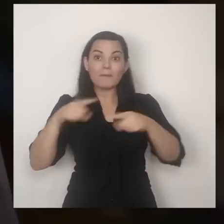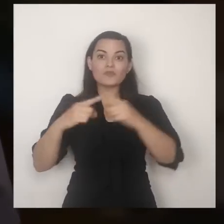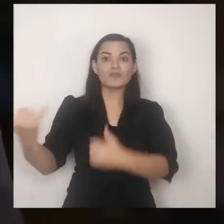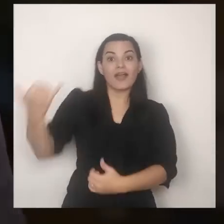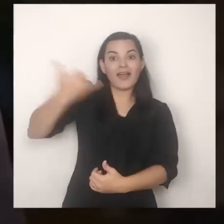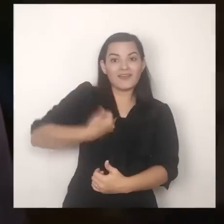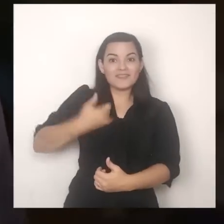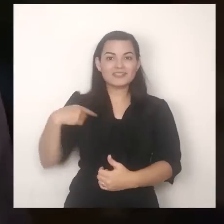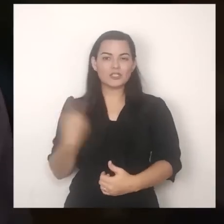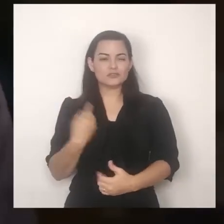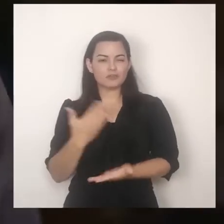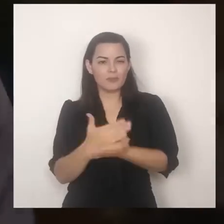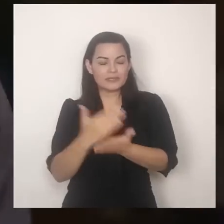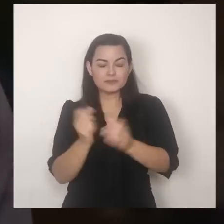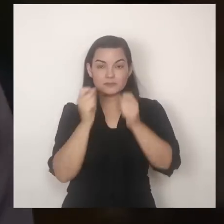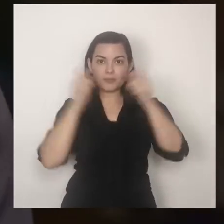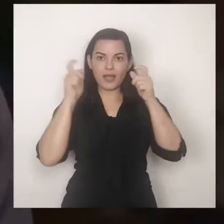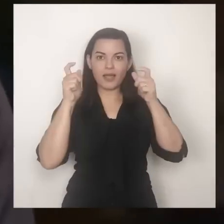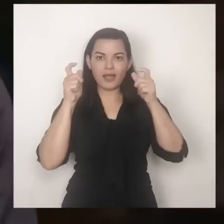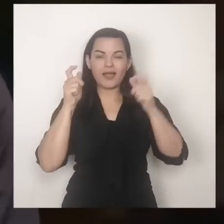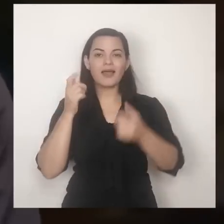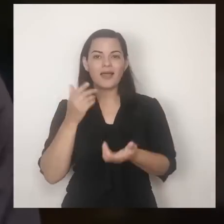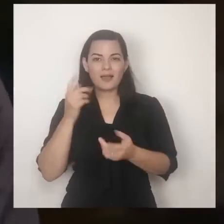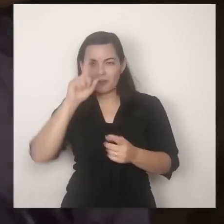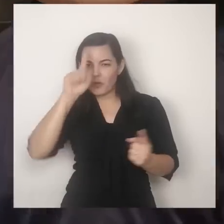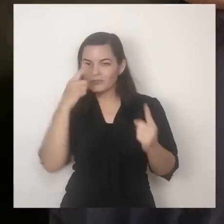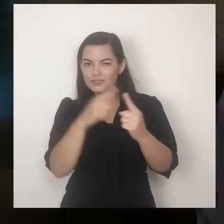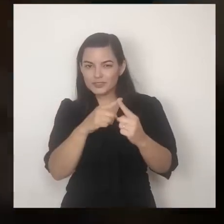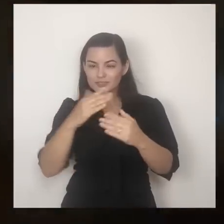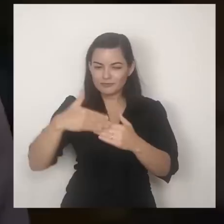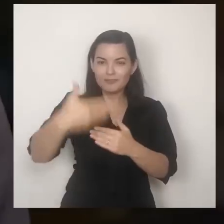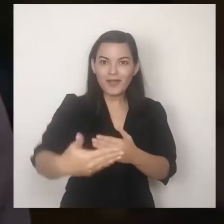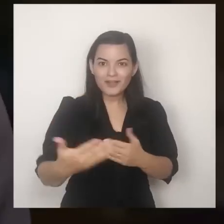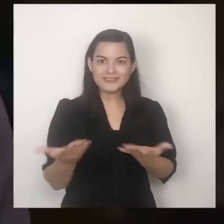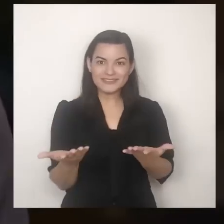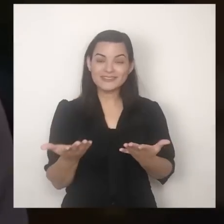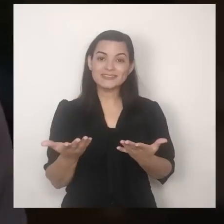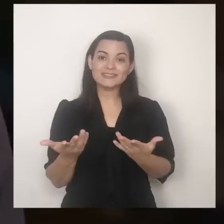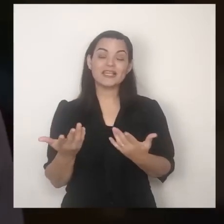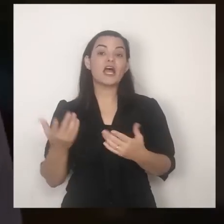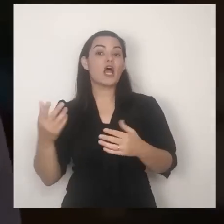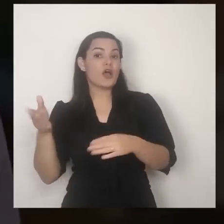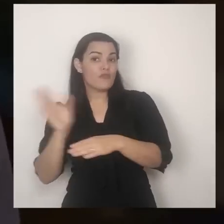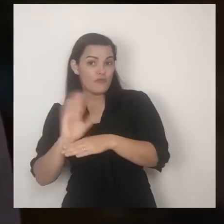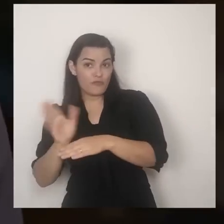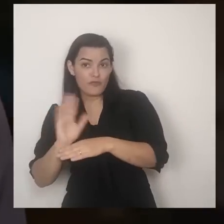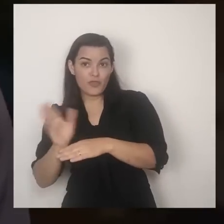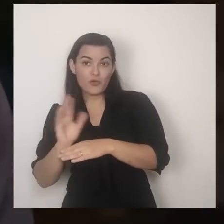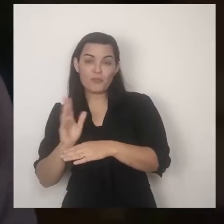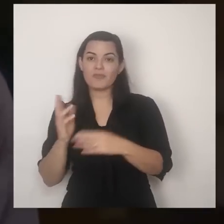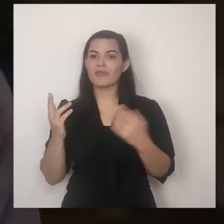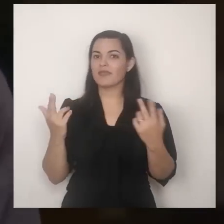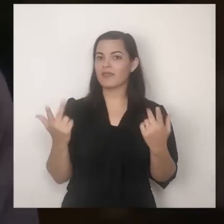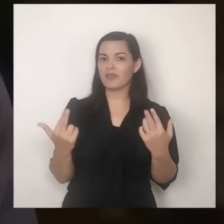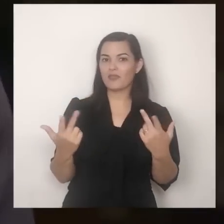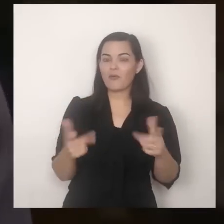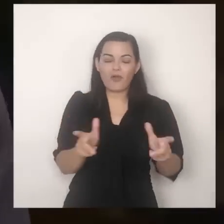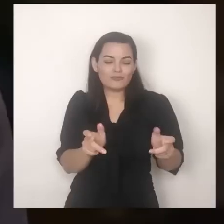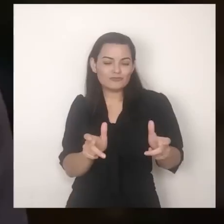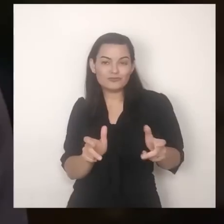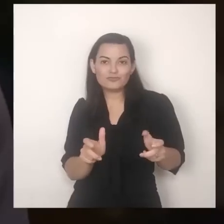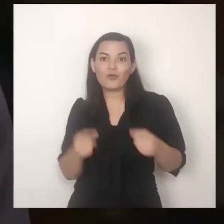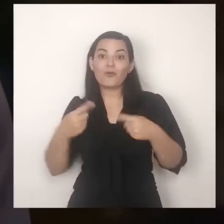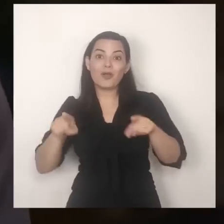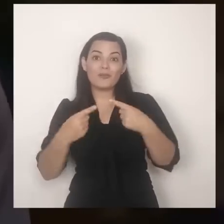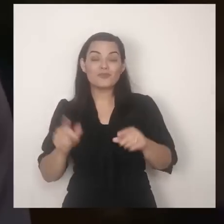partir disso ficamos alerta para o próximo passo da missão. Assim como nos filmes, a música também serve para guiar as sensações em